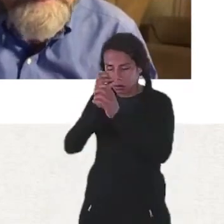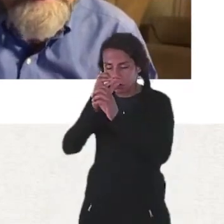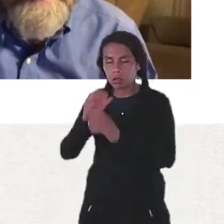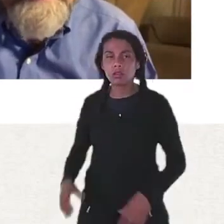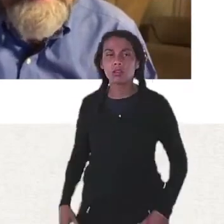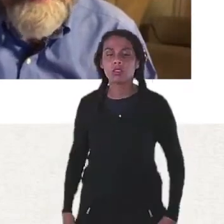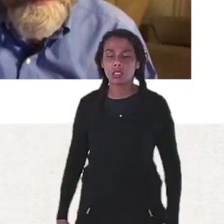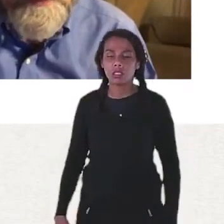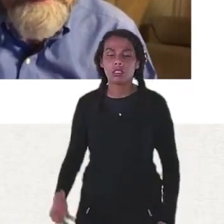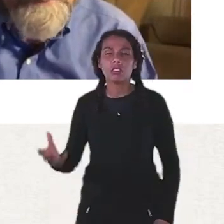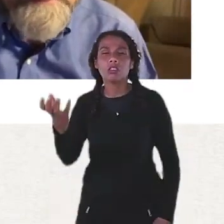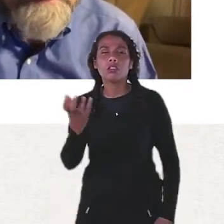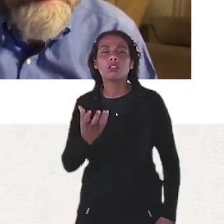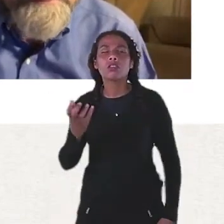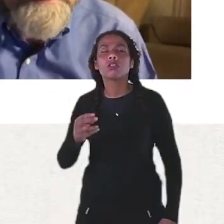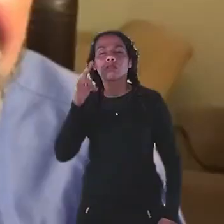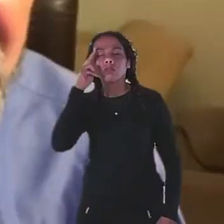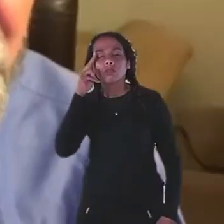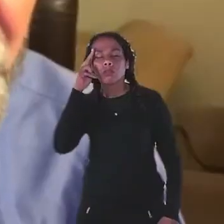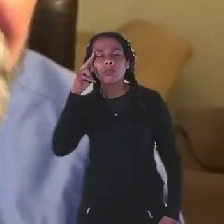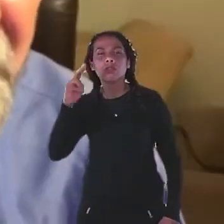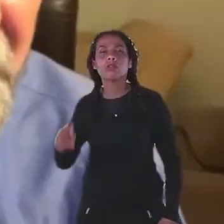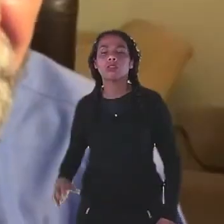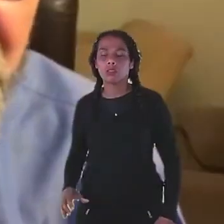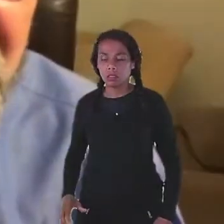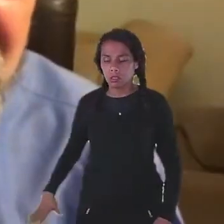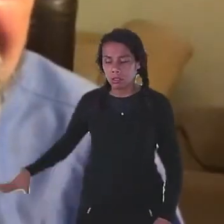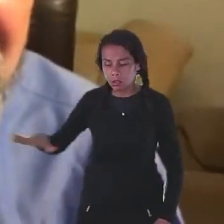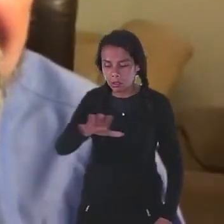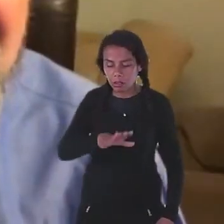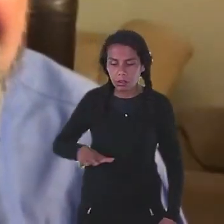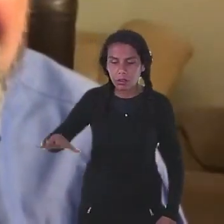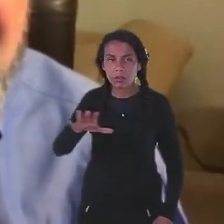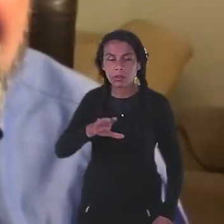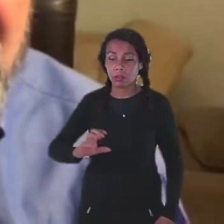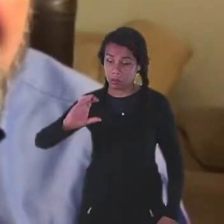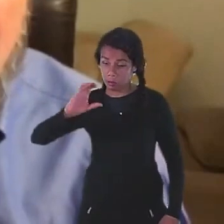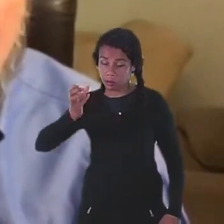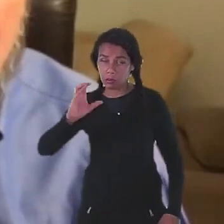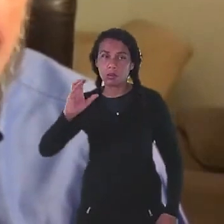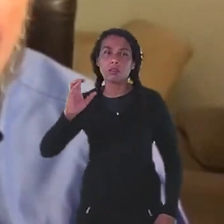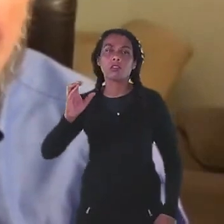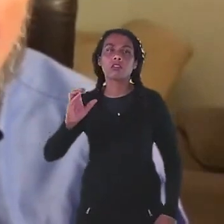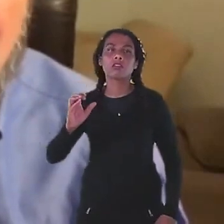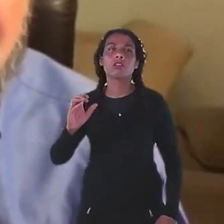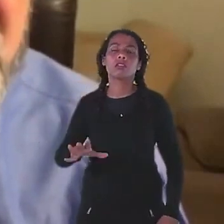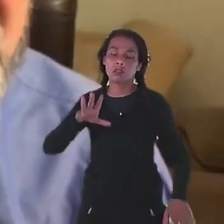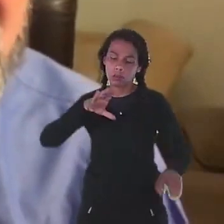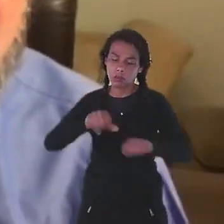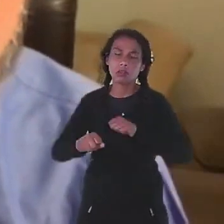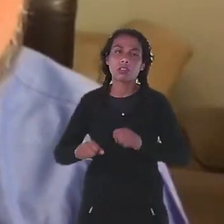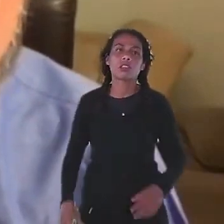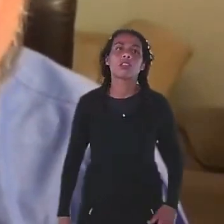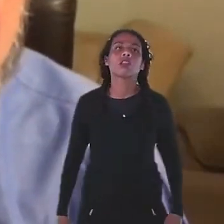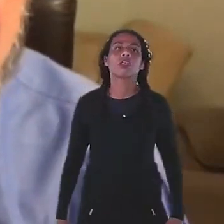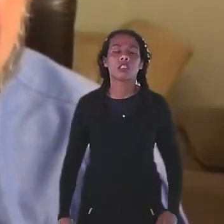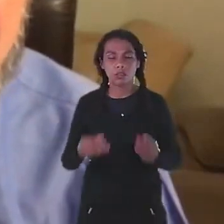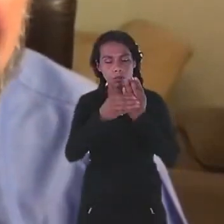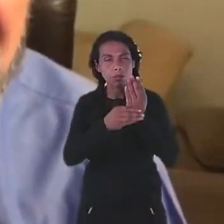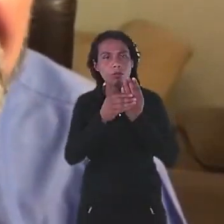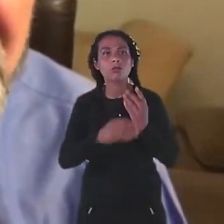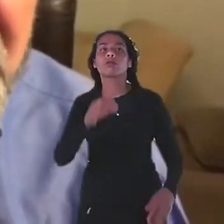conto no Muito Além essa história da minha carreira e das descobertas fundamentais. No segundo volume, que é o